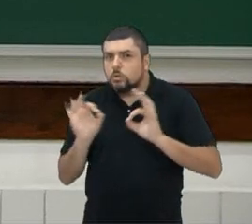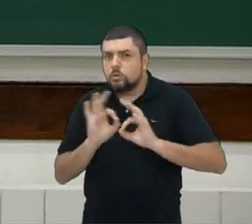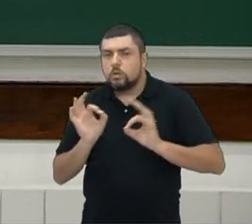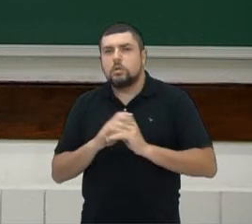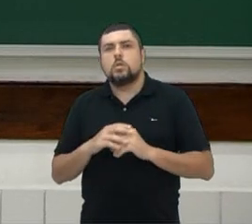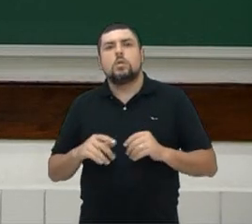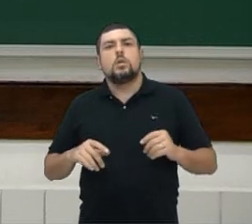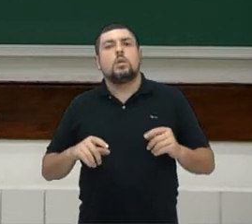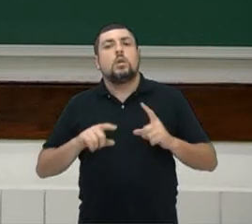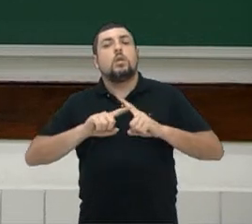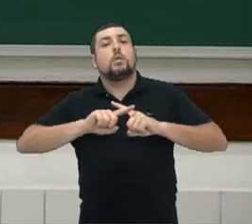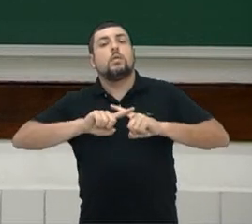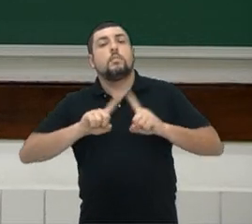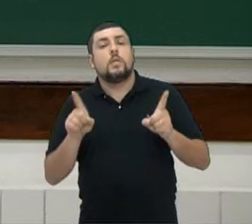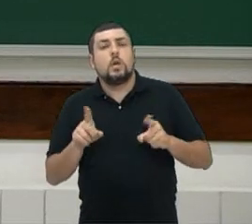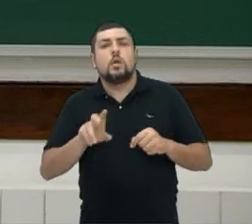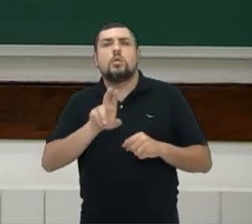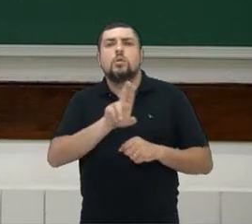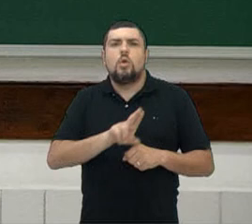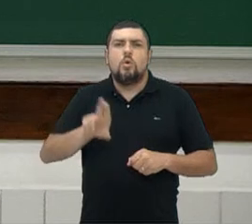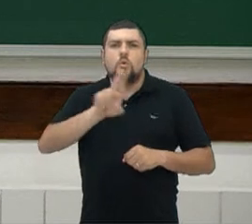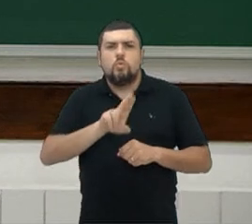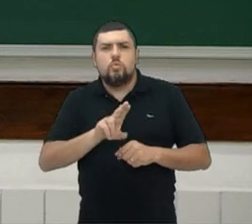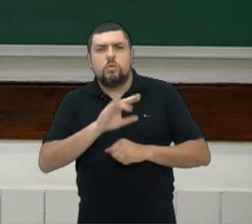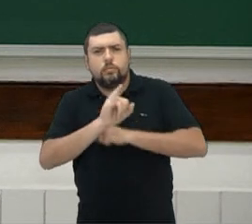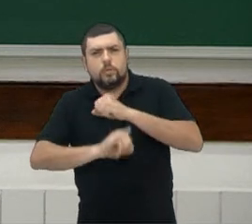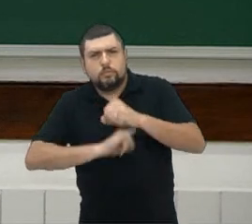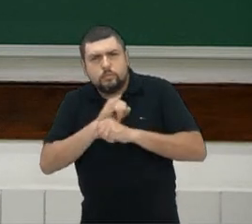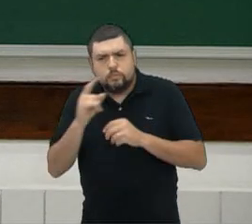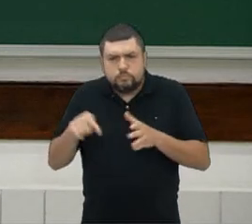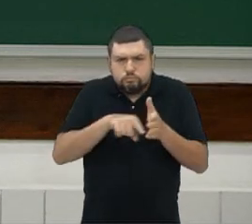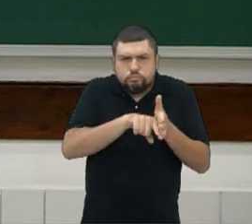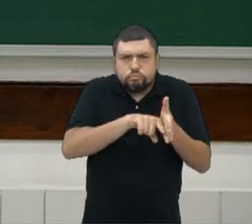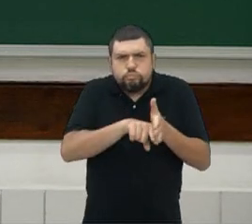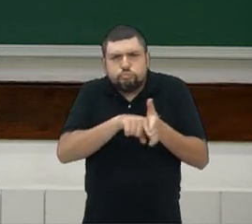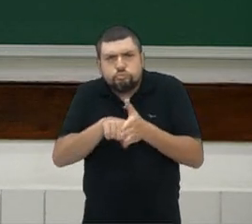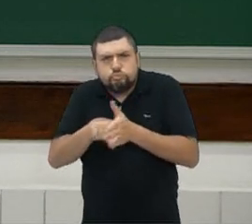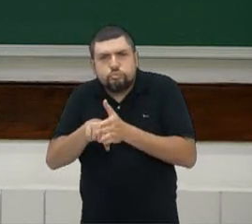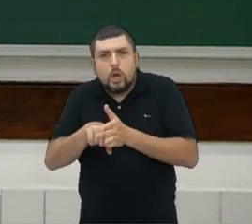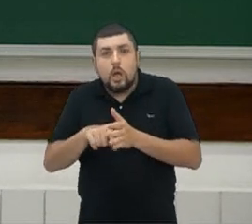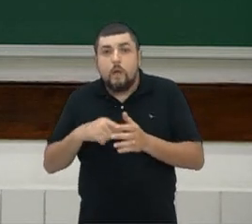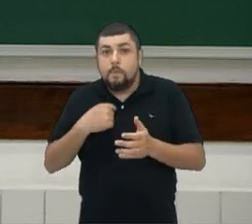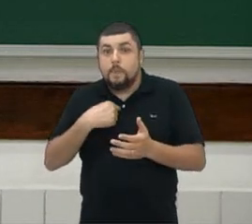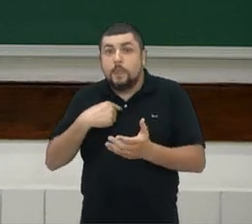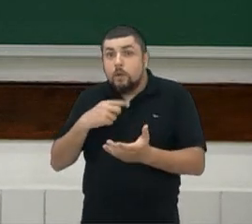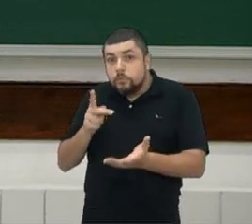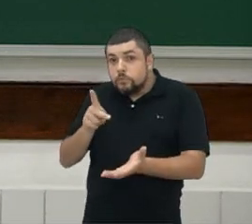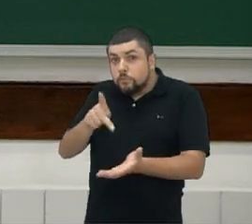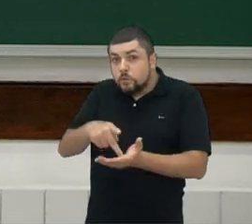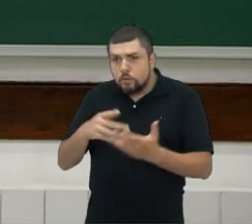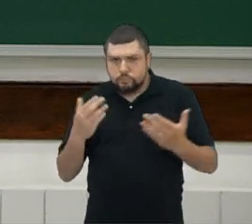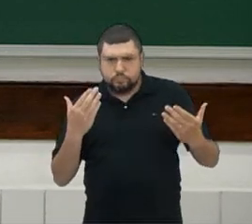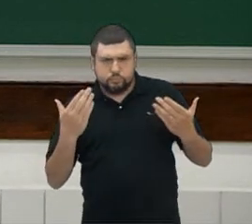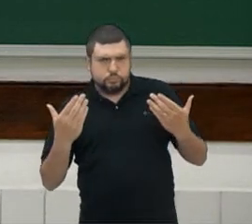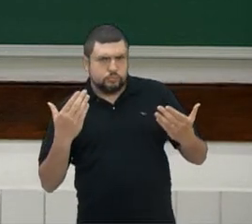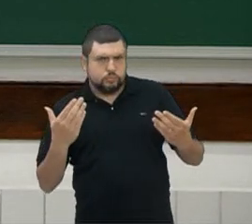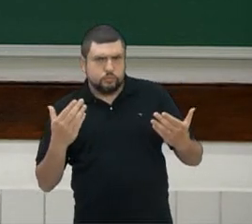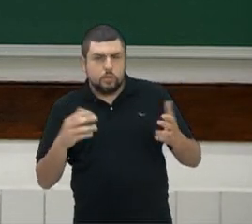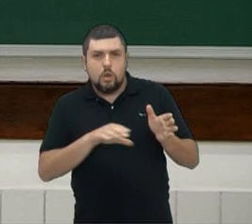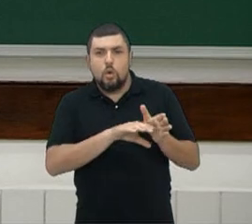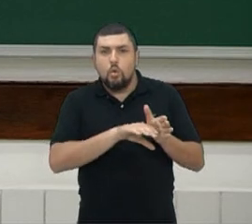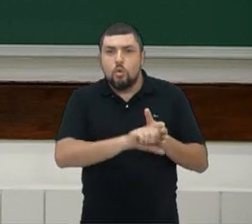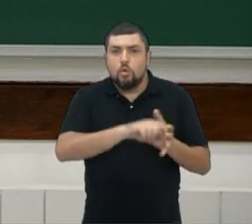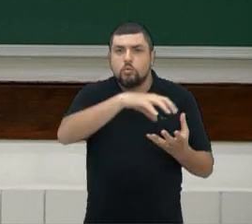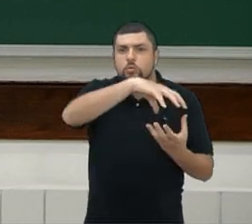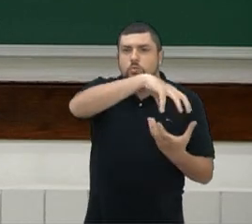usando muito, né, o universo da internet, eu tive que confrontar imagens para ver se uma imagem do Google Earth